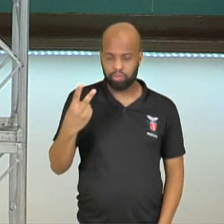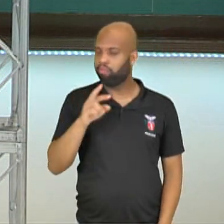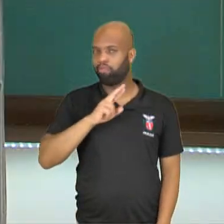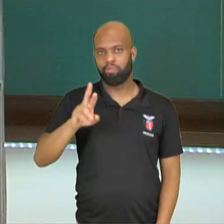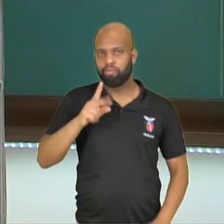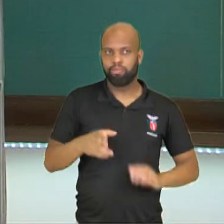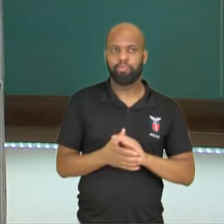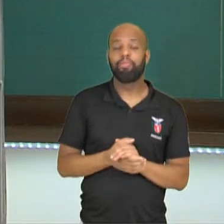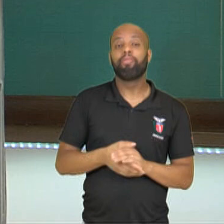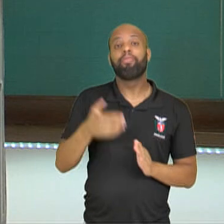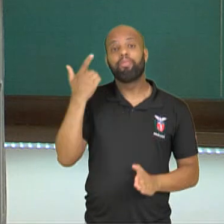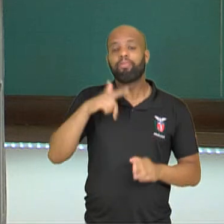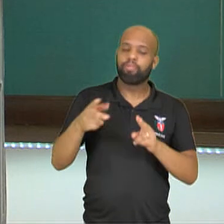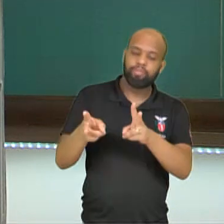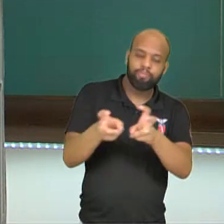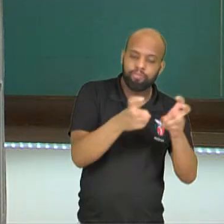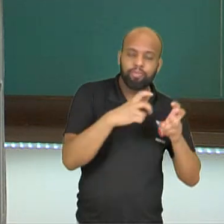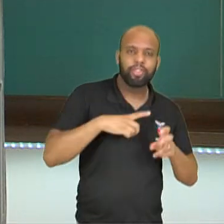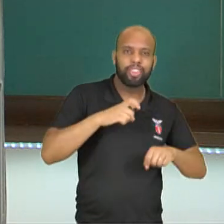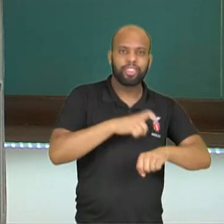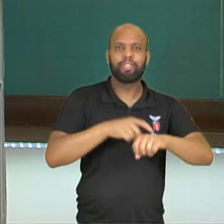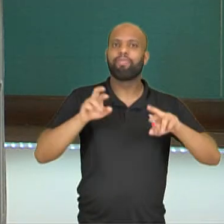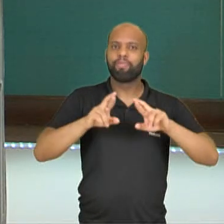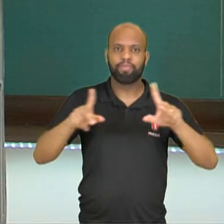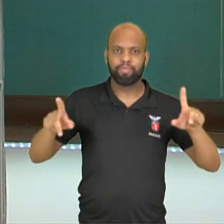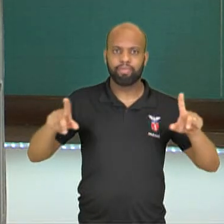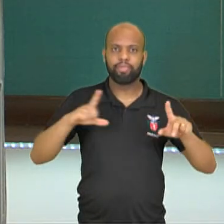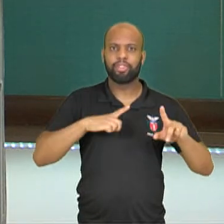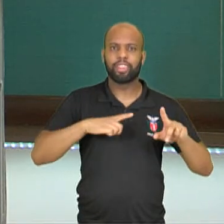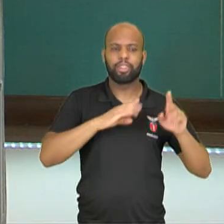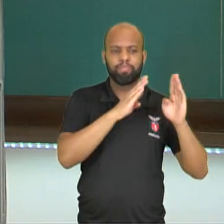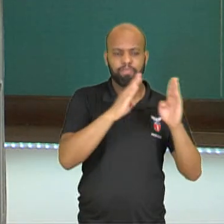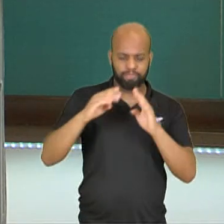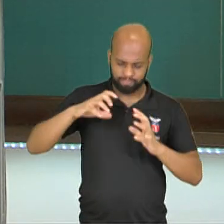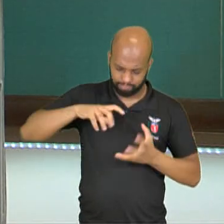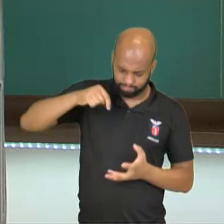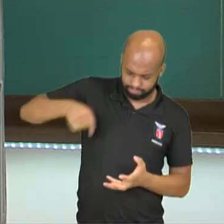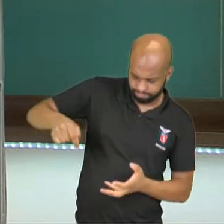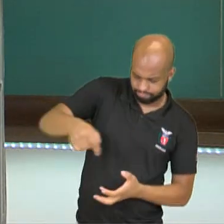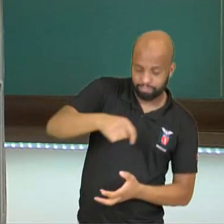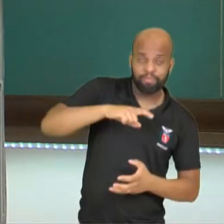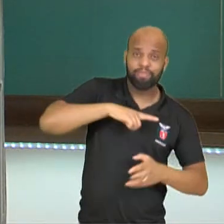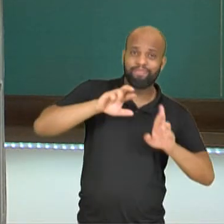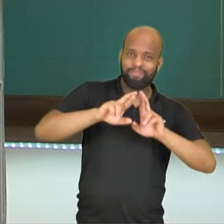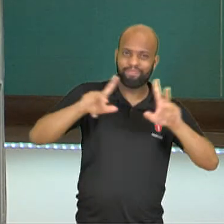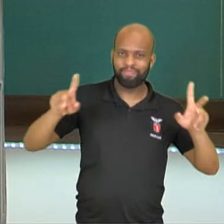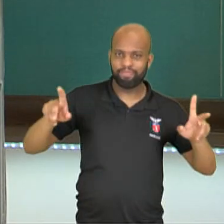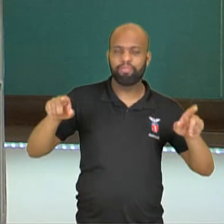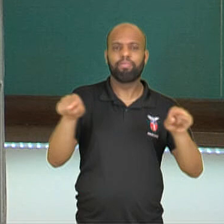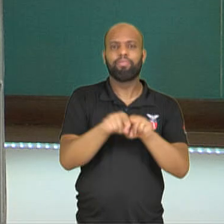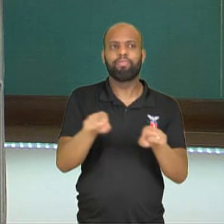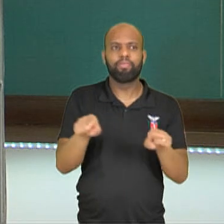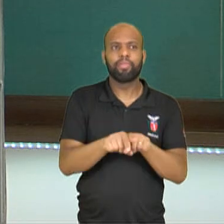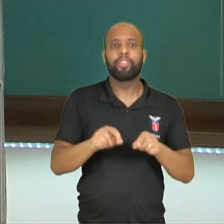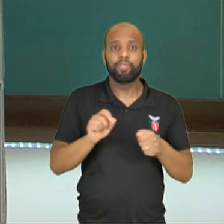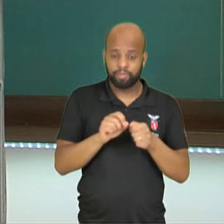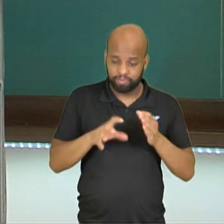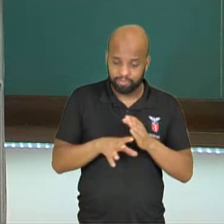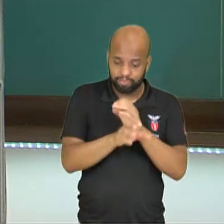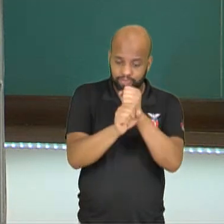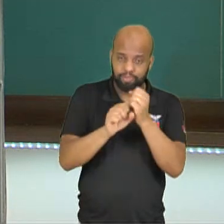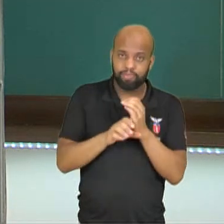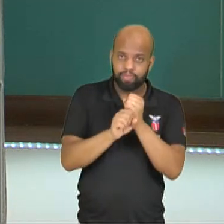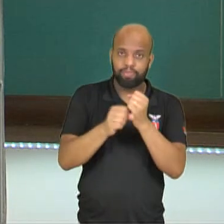Nós vamos perceber diferentes horários em diferentes partes do planeta. E a partir dos cálculos que são realizados